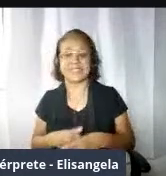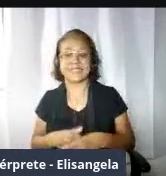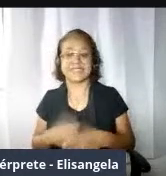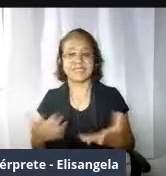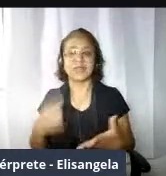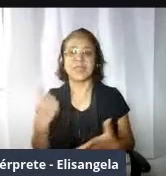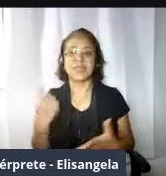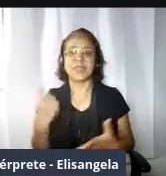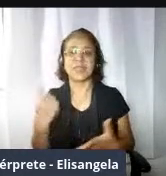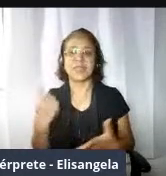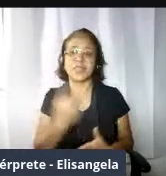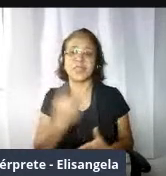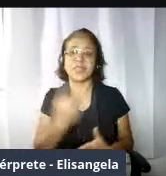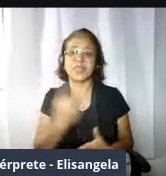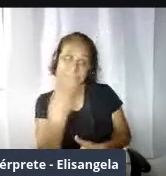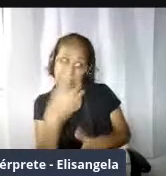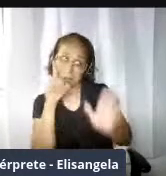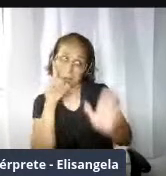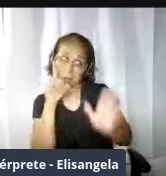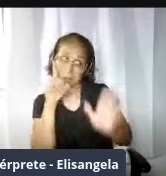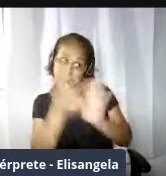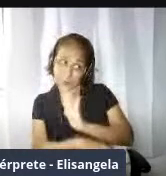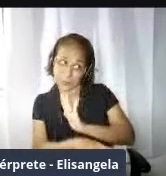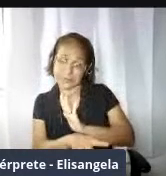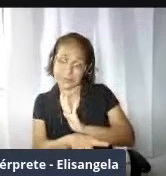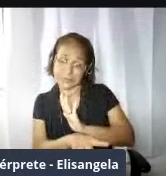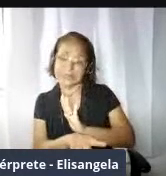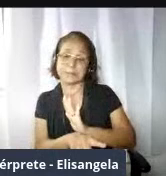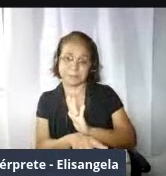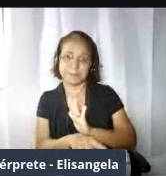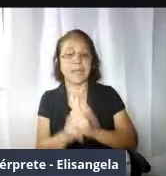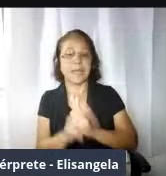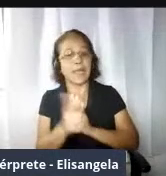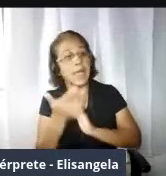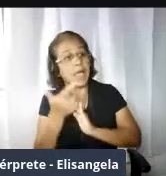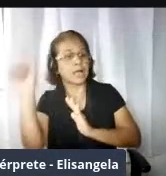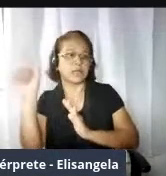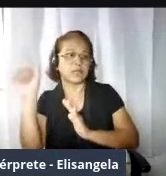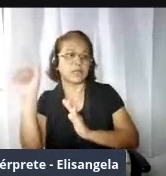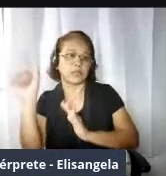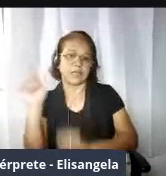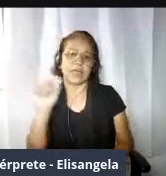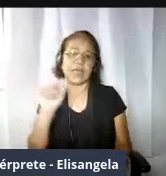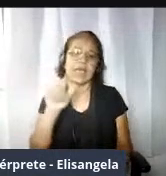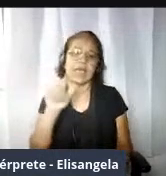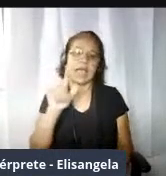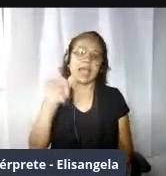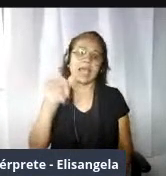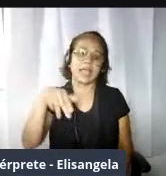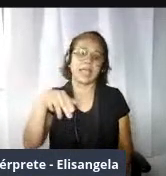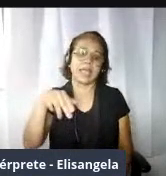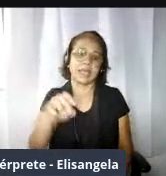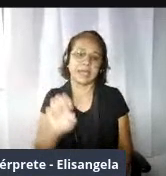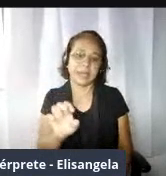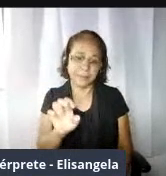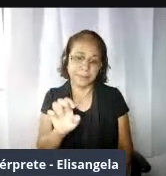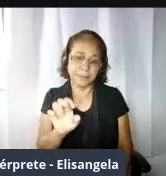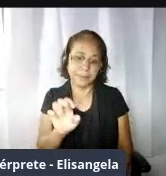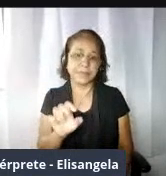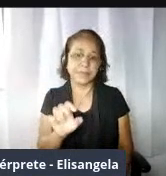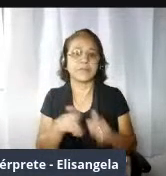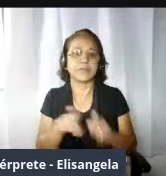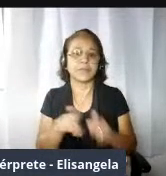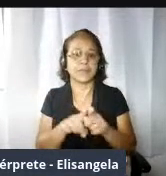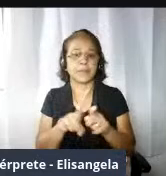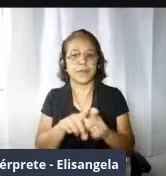perguntas aqui. Antes de passar aos comentários, é o Felipe, o Alan e a Aline, que tem aqui três comentários. Acho que eu queria só fazer